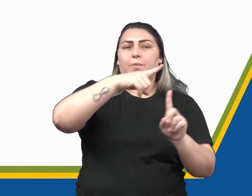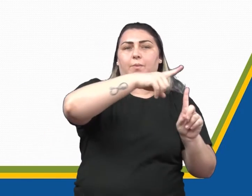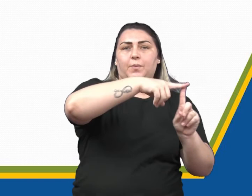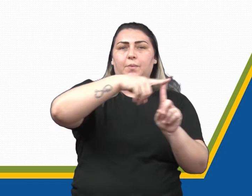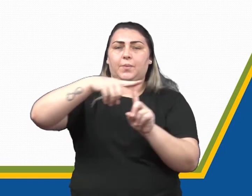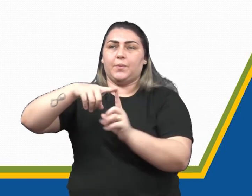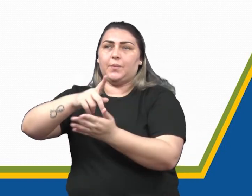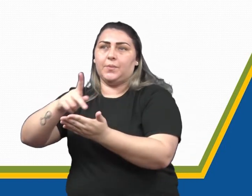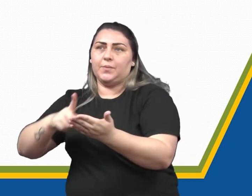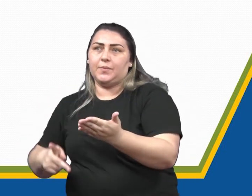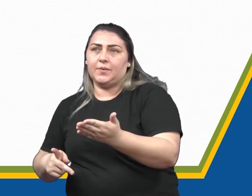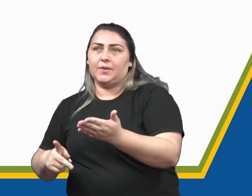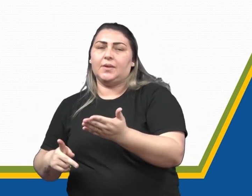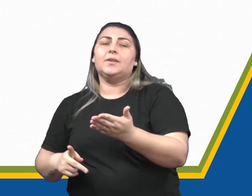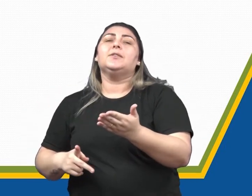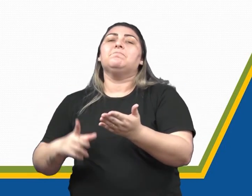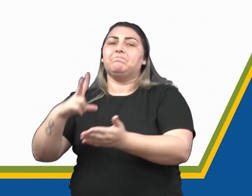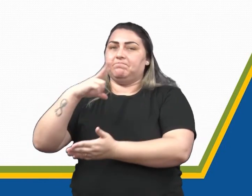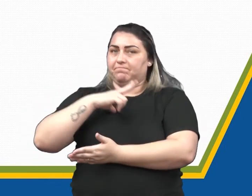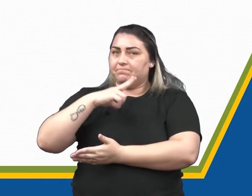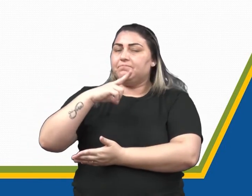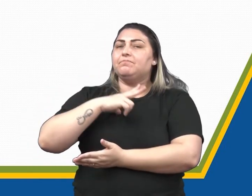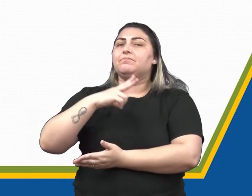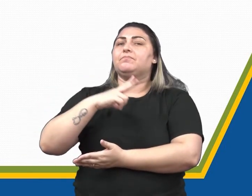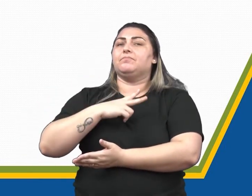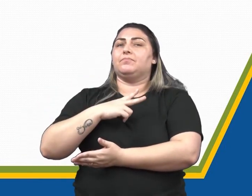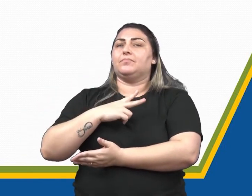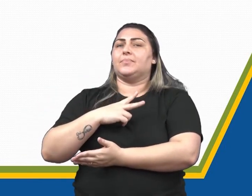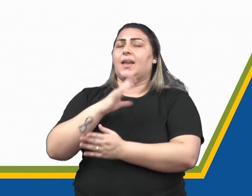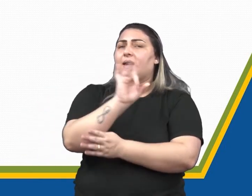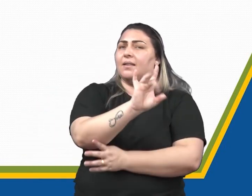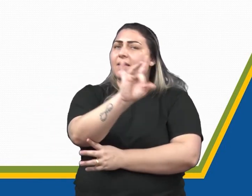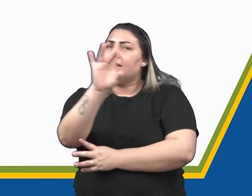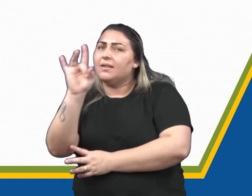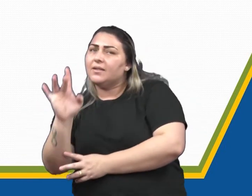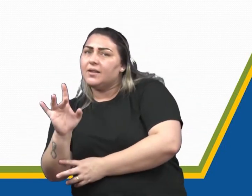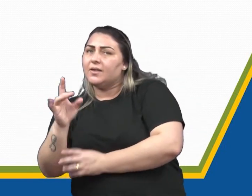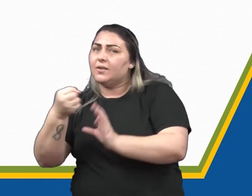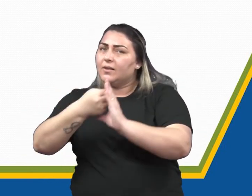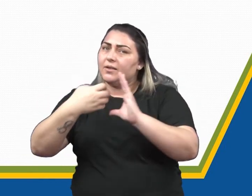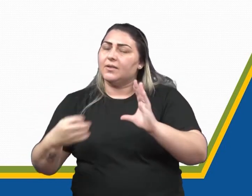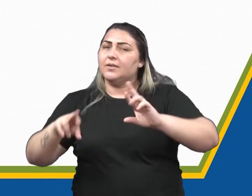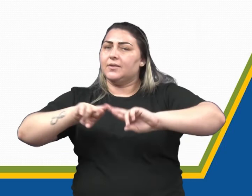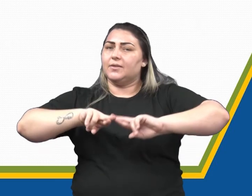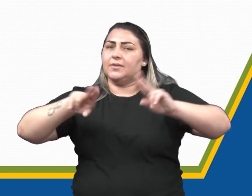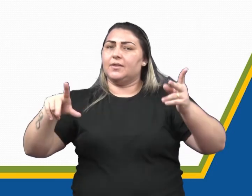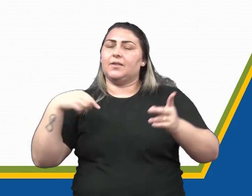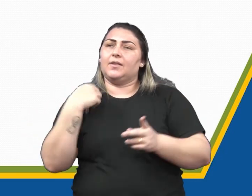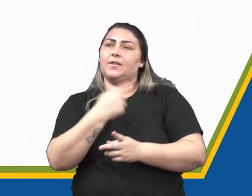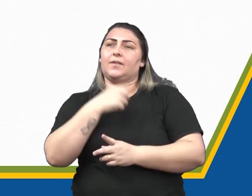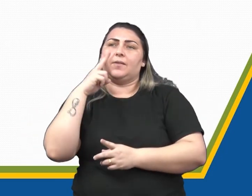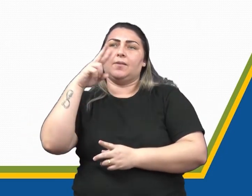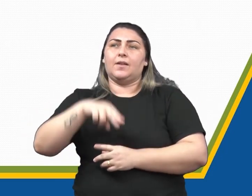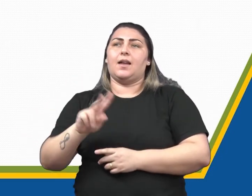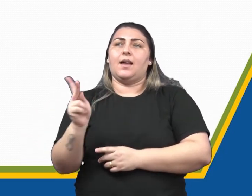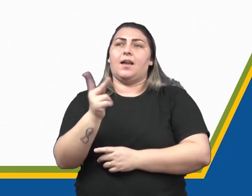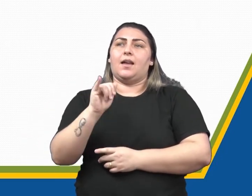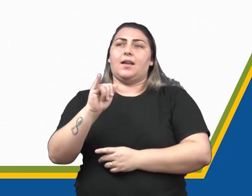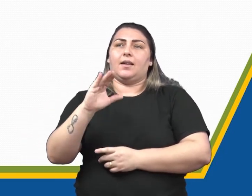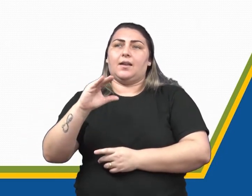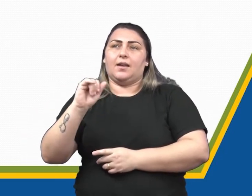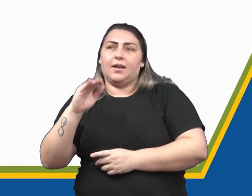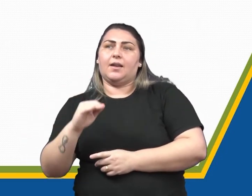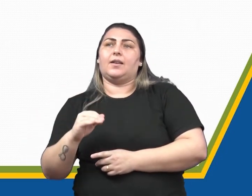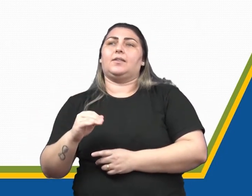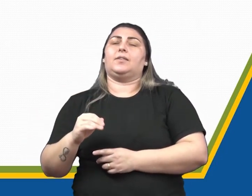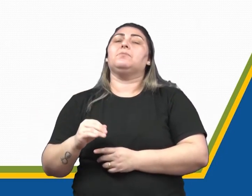de poemas e suas particularidades, isto é, cada um com as suas características diferentes. Nós vimos o haikai, um poema curto